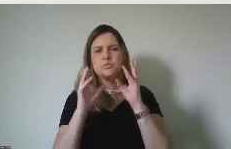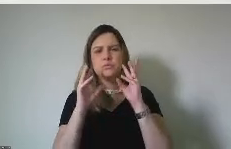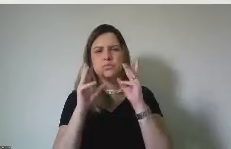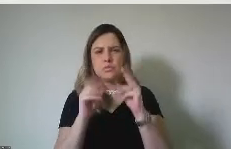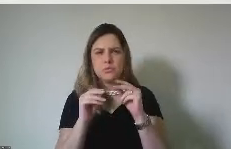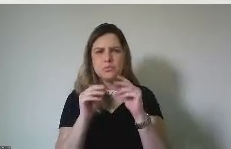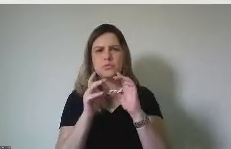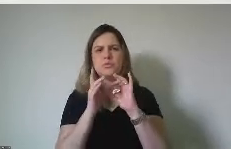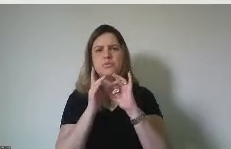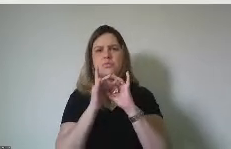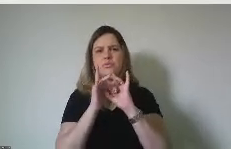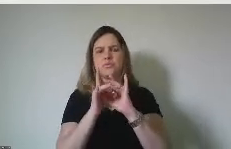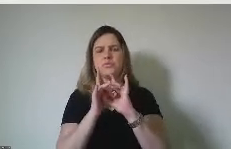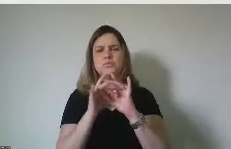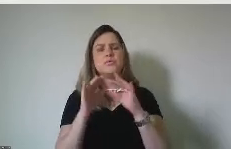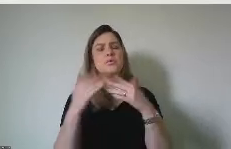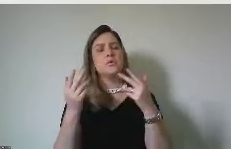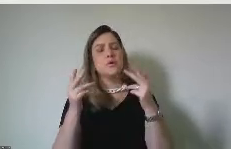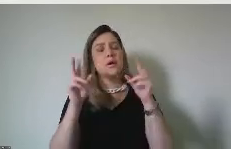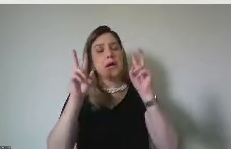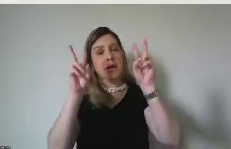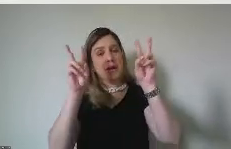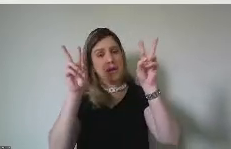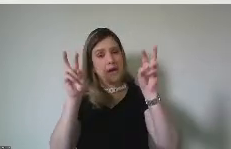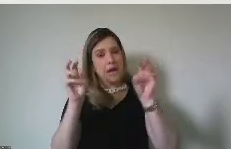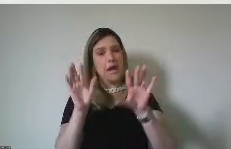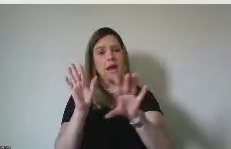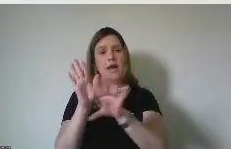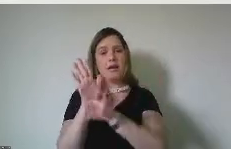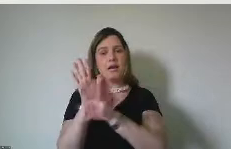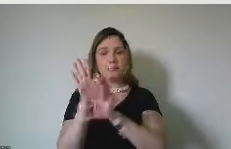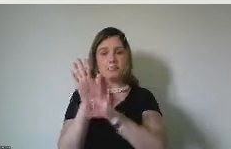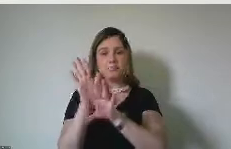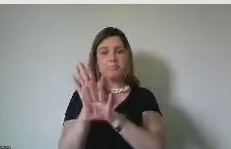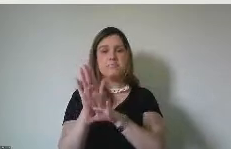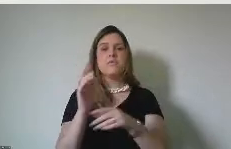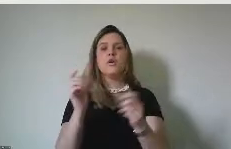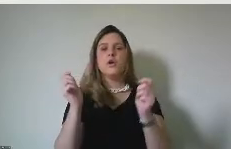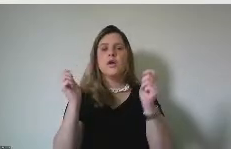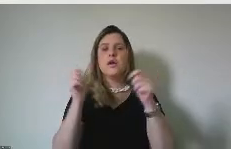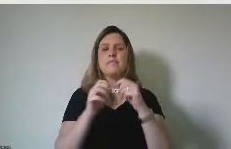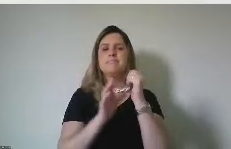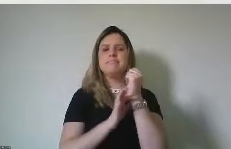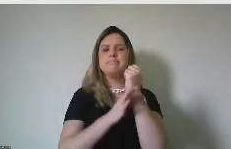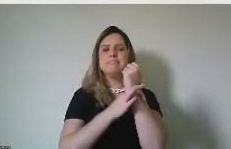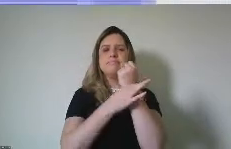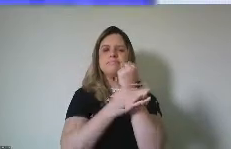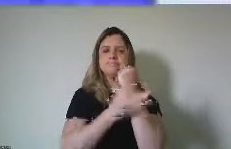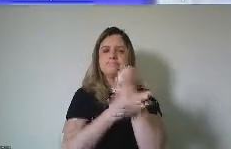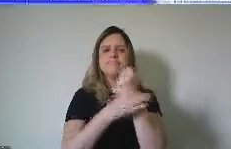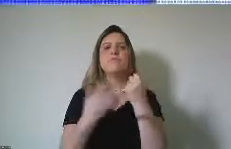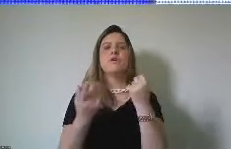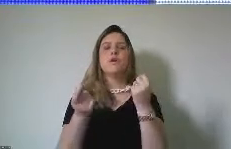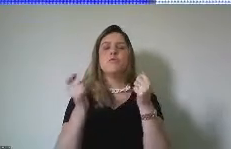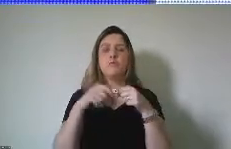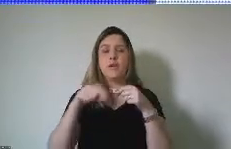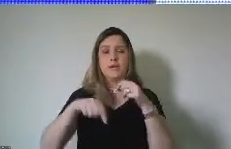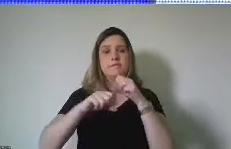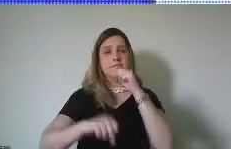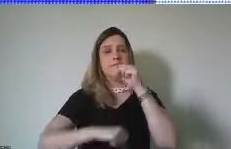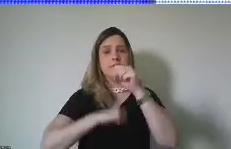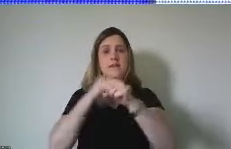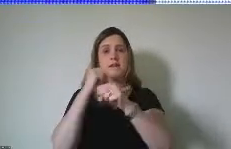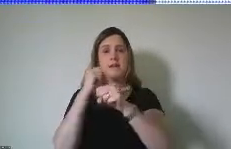promovendo discussões e o tema junto abrace no comitê de saúde e segurança que foi implementado esse ano e que a líder